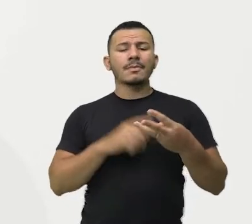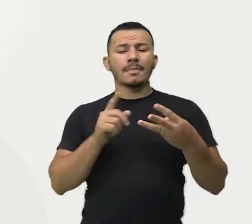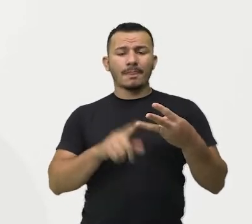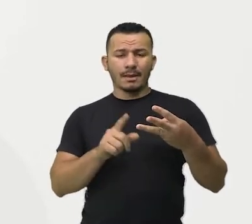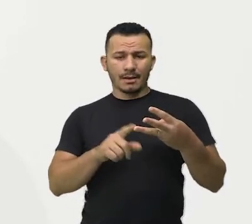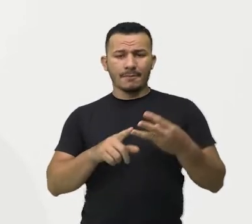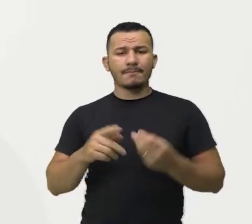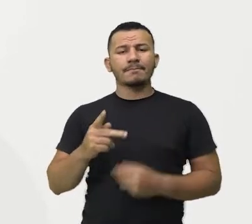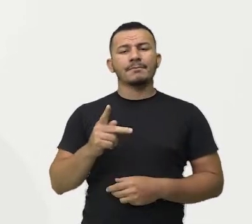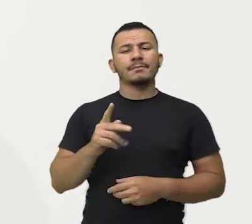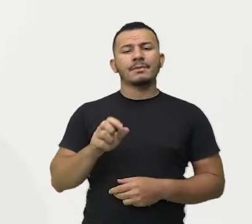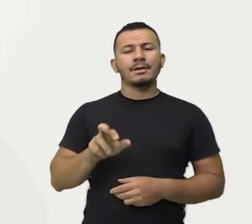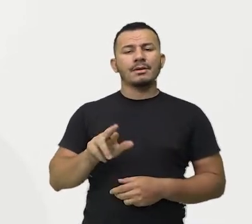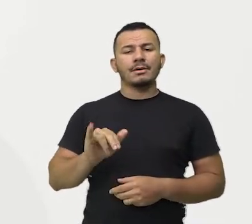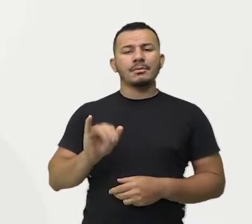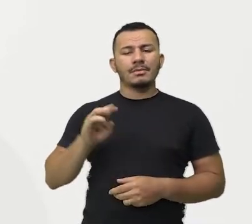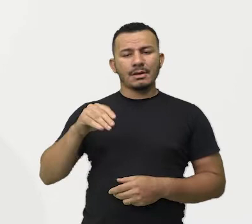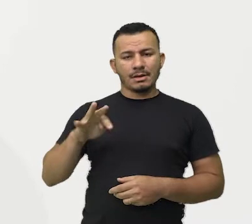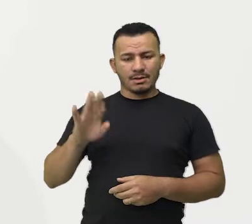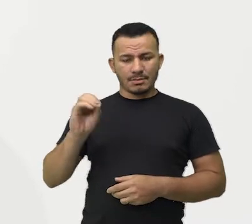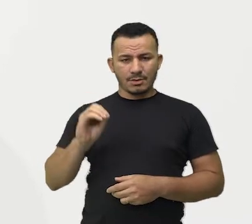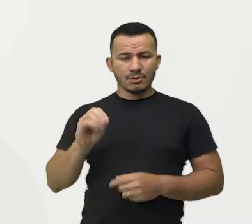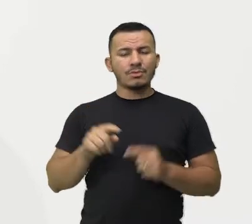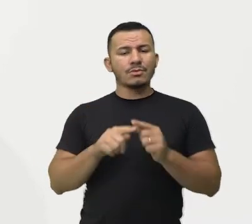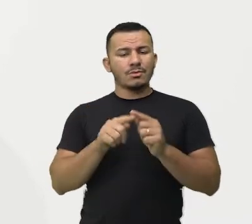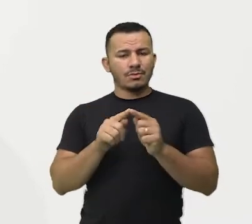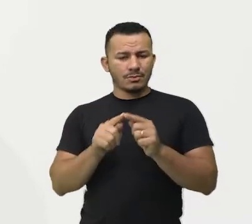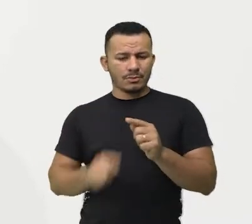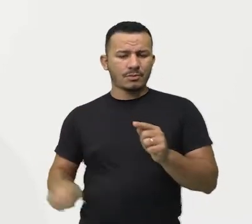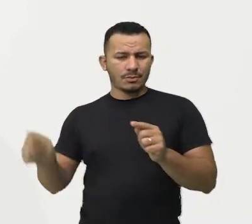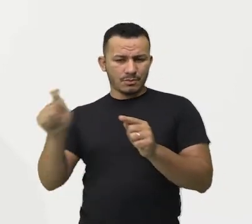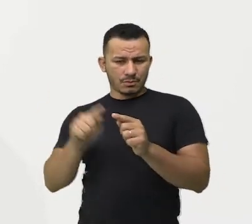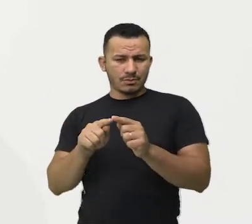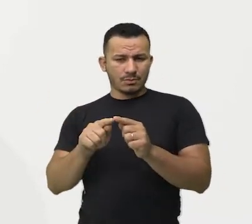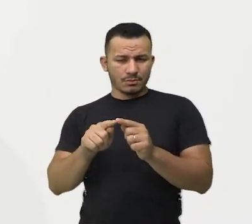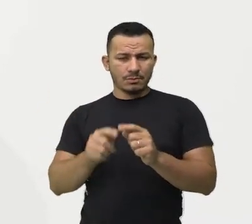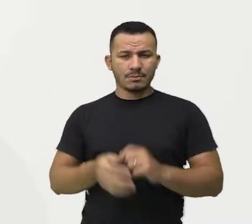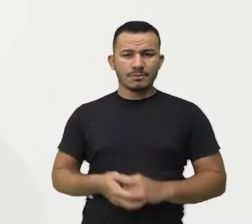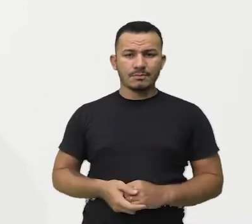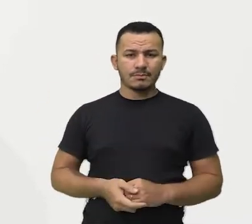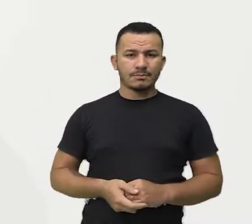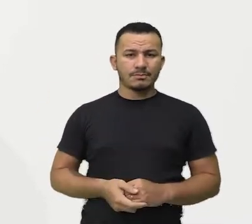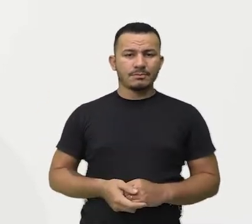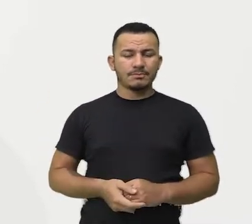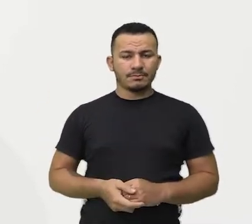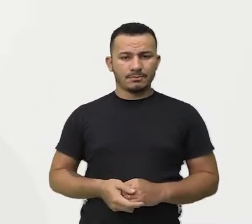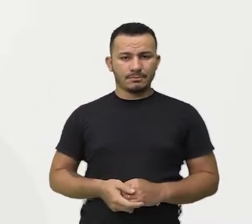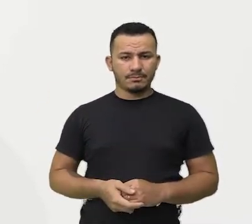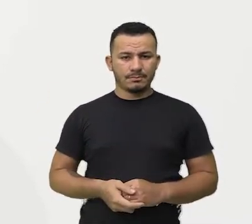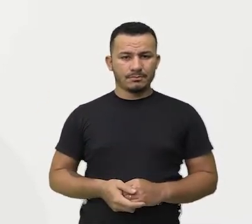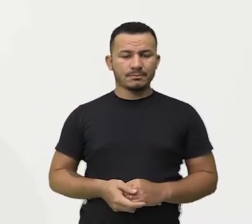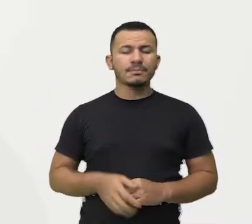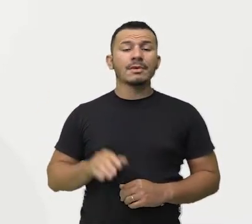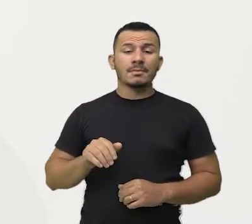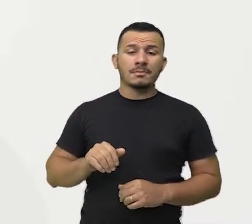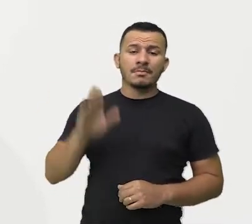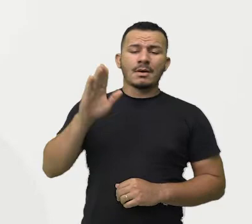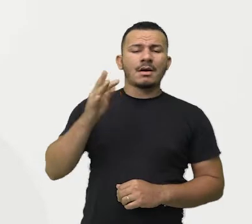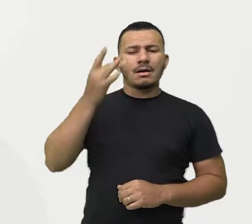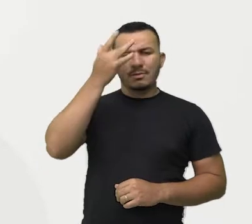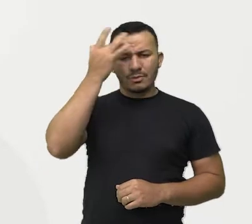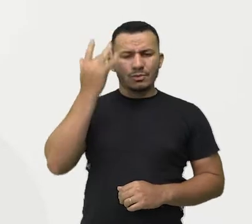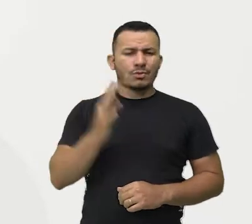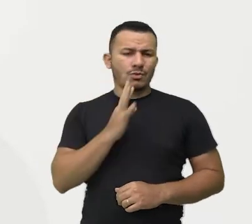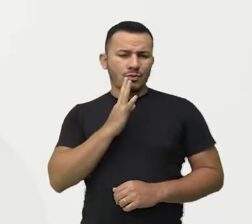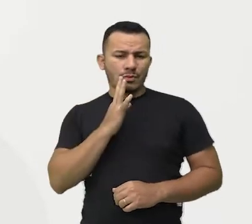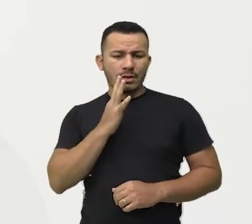ideia de perímetro da circunferência, tá bom? Mas o mais usual, claro, né, a gente vai usar